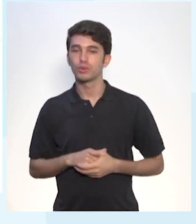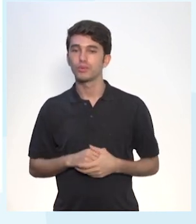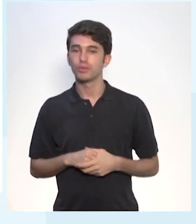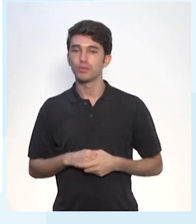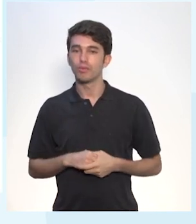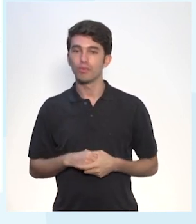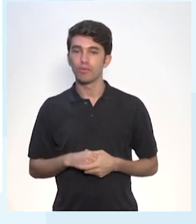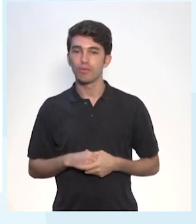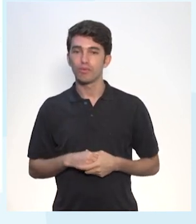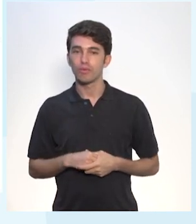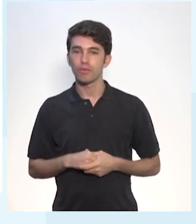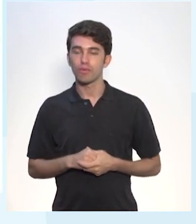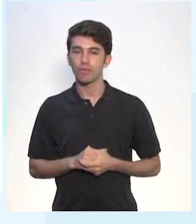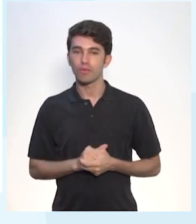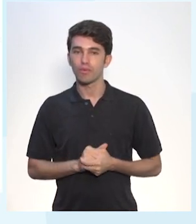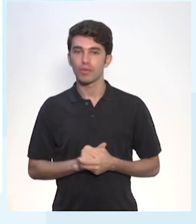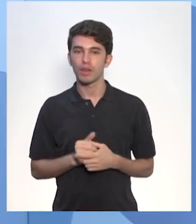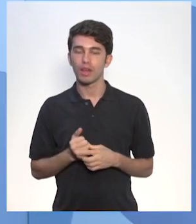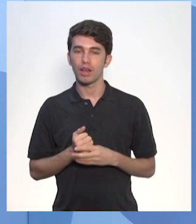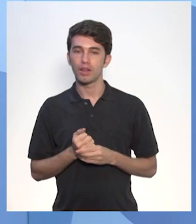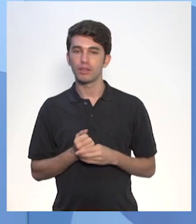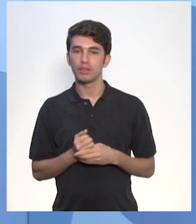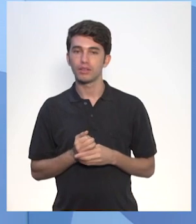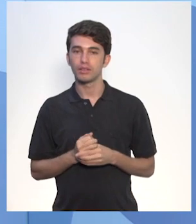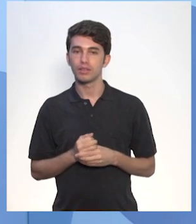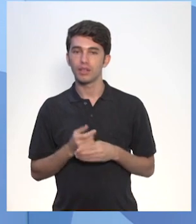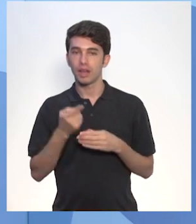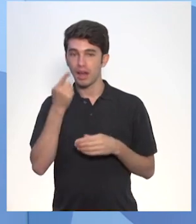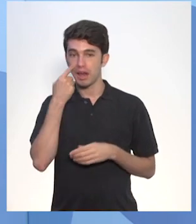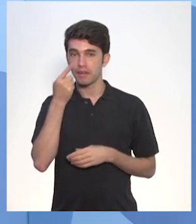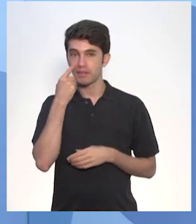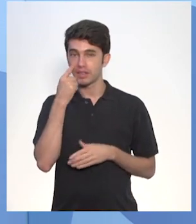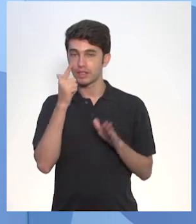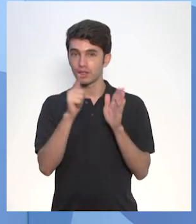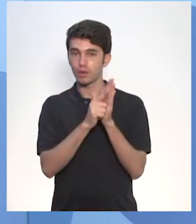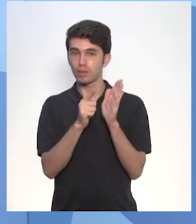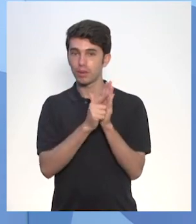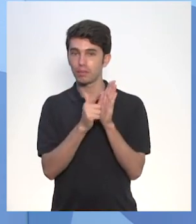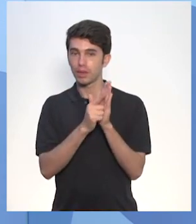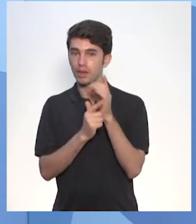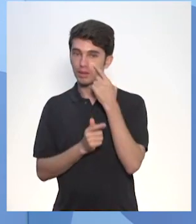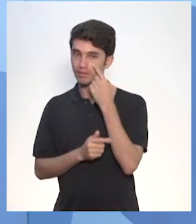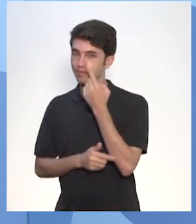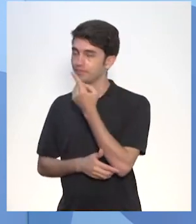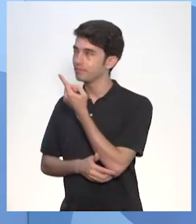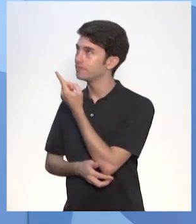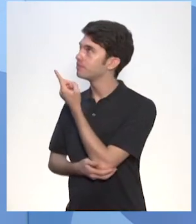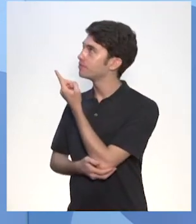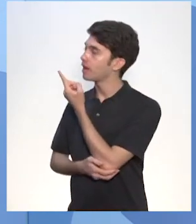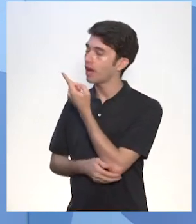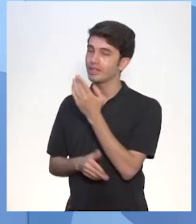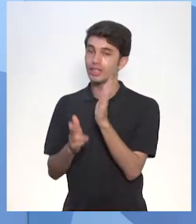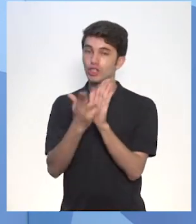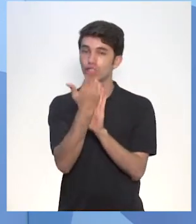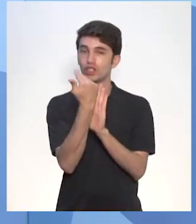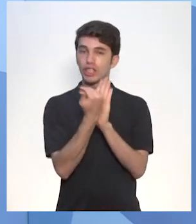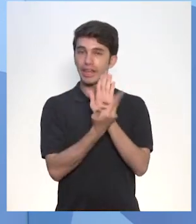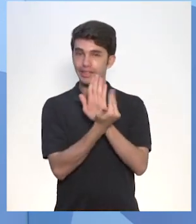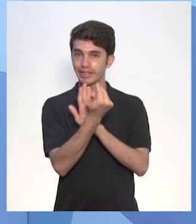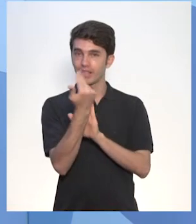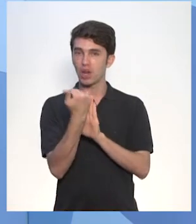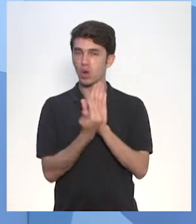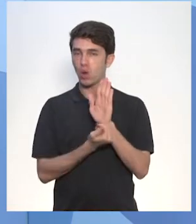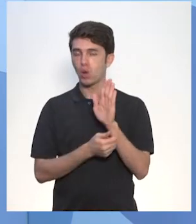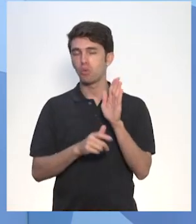Eu vou pedir para a produção focar agora no papel da Duda. Muito bem. Percebam que a gente desenhou numa